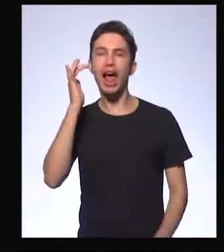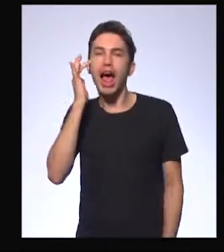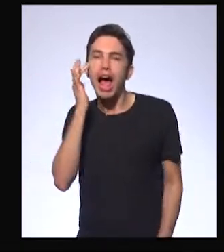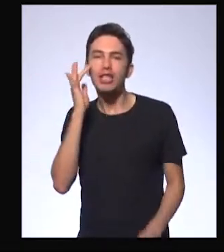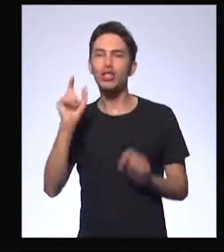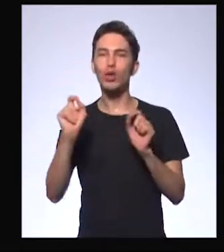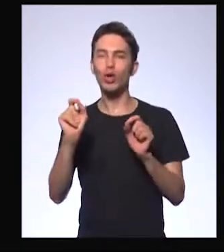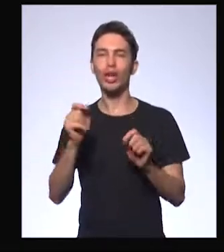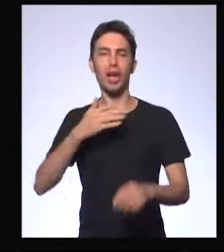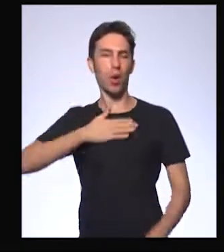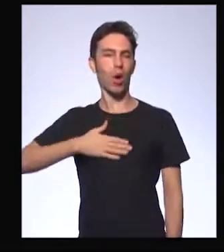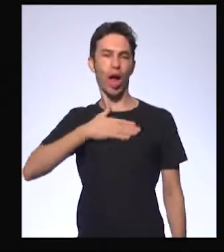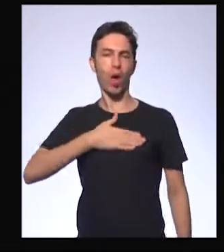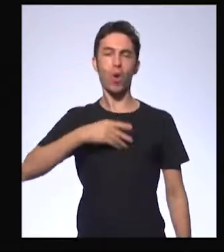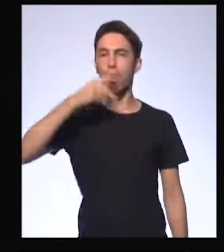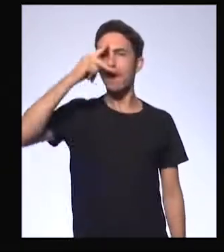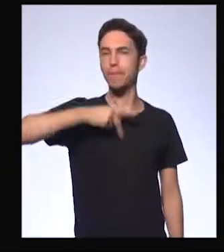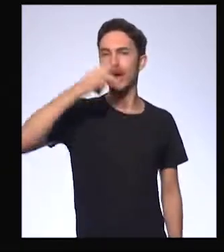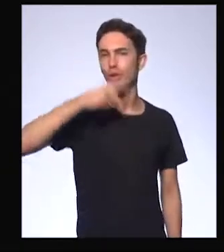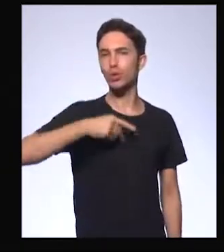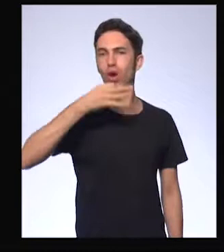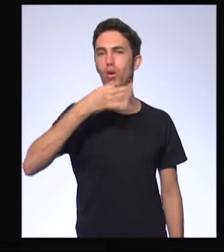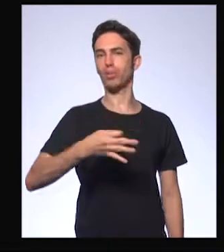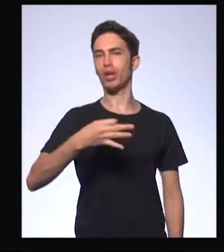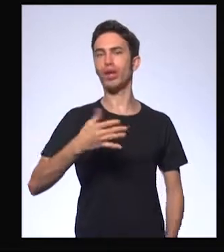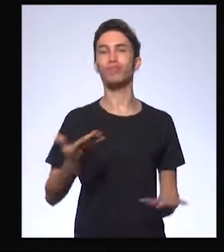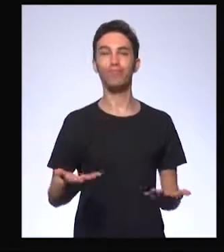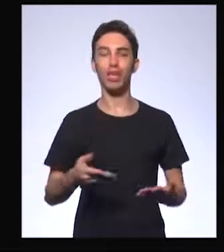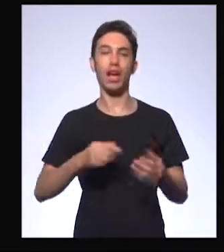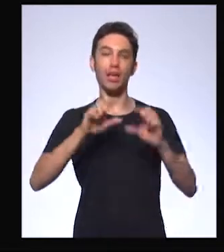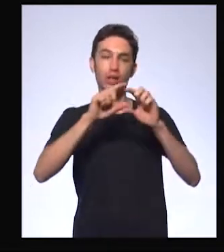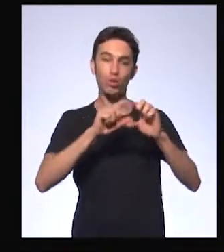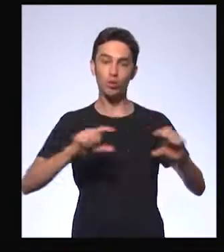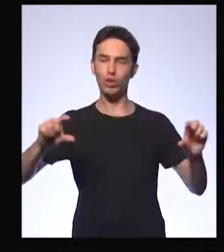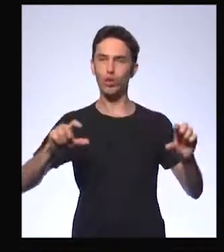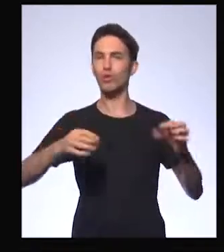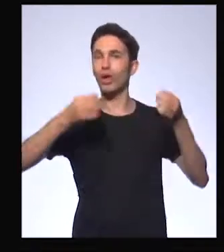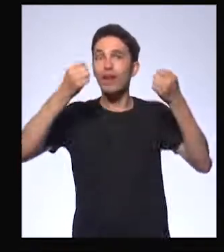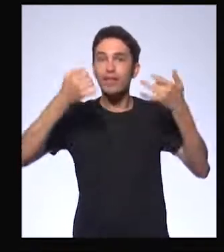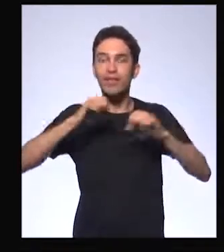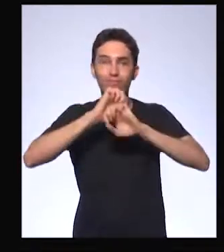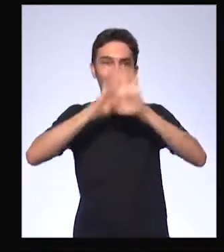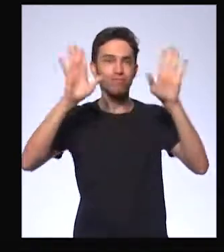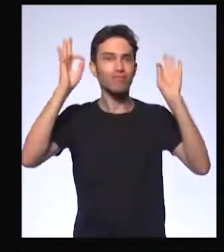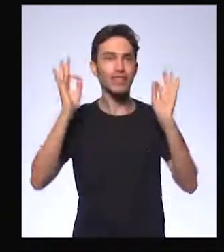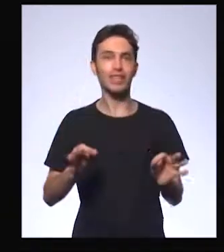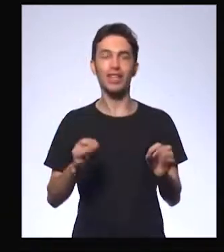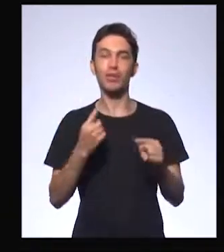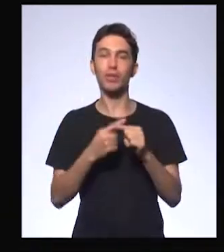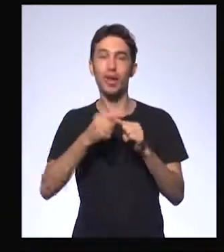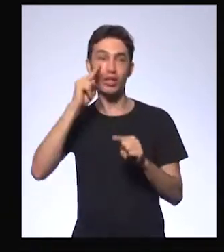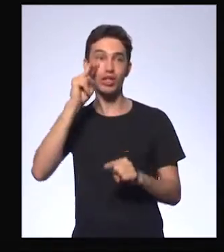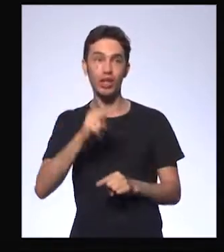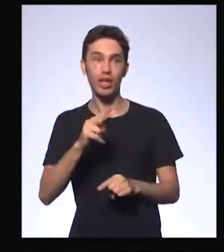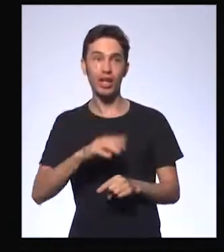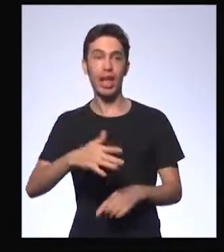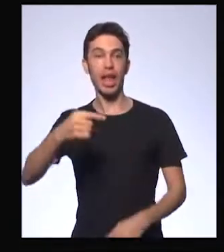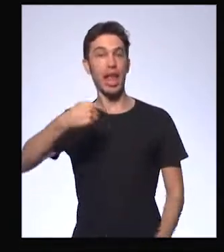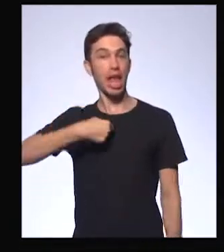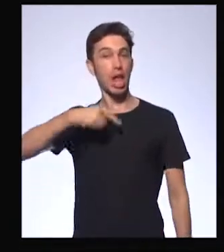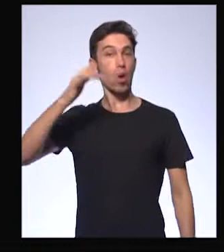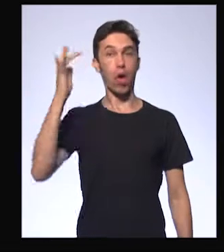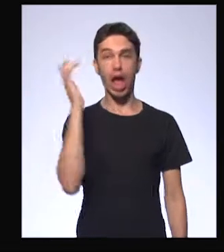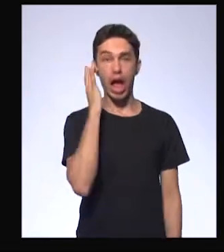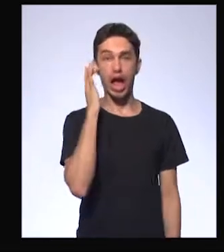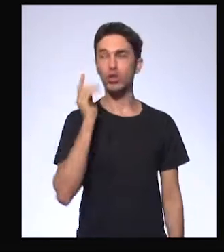gosta. É pessoal, é uma opinião pessoal. No segundo parágrafo, isso fica ainda mais claro quando a gente lê. Eu acho